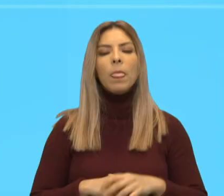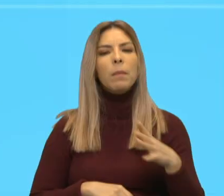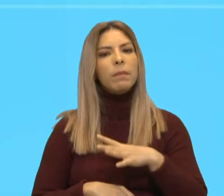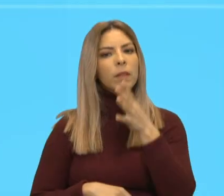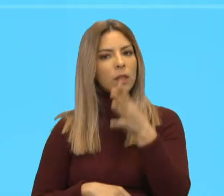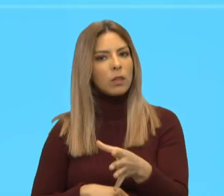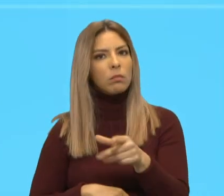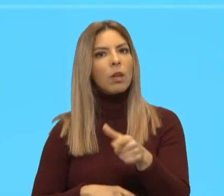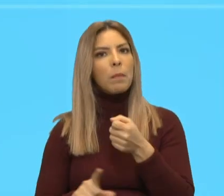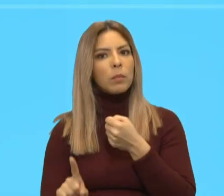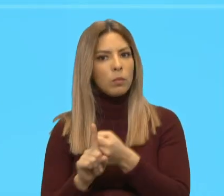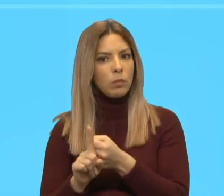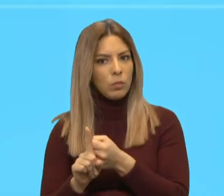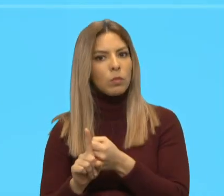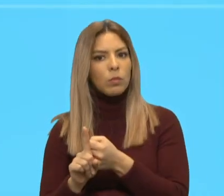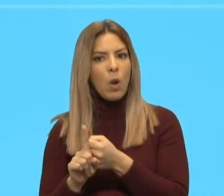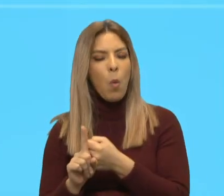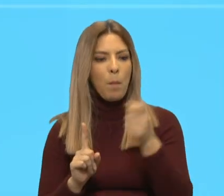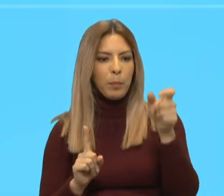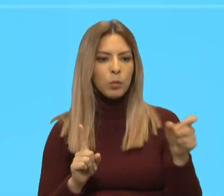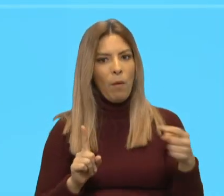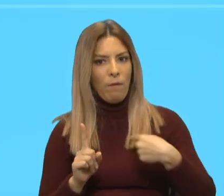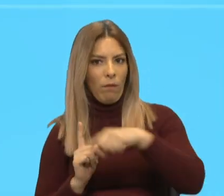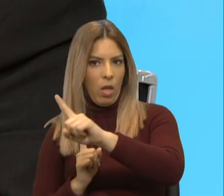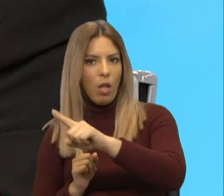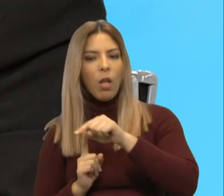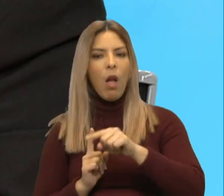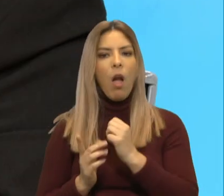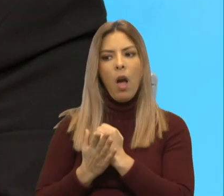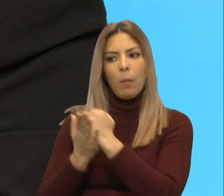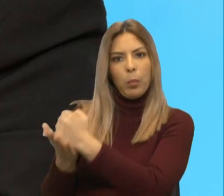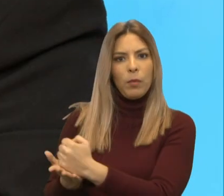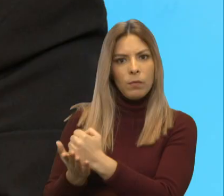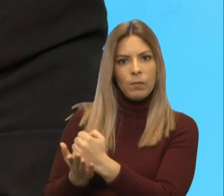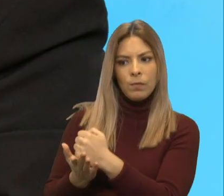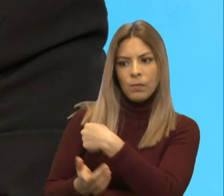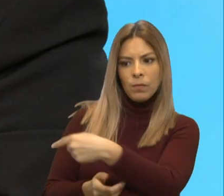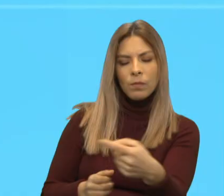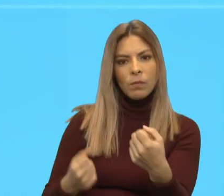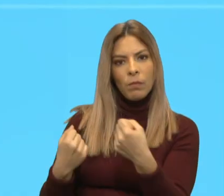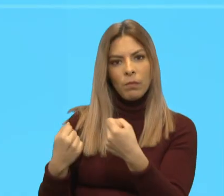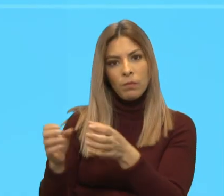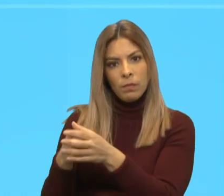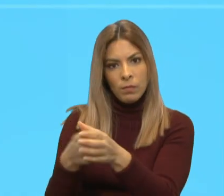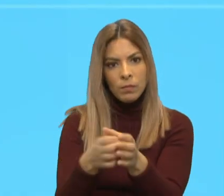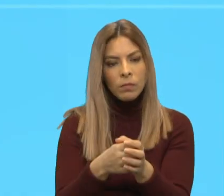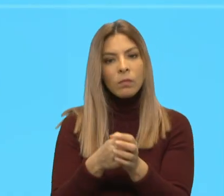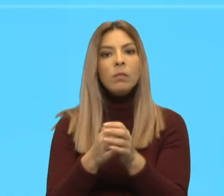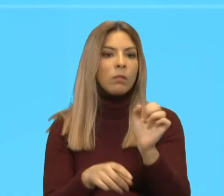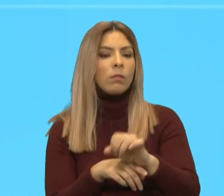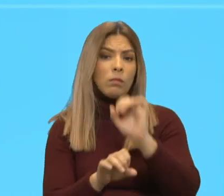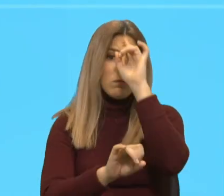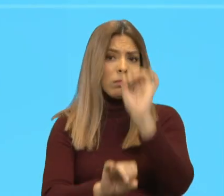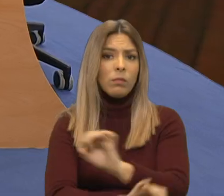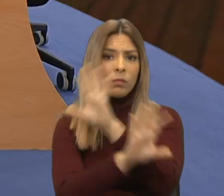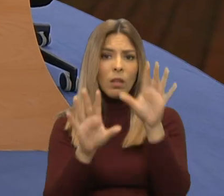dos missionários da Consolata a que pertence, que acredito que sejam também um suporte para toda essa atividade missionária na Diocese de Tete. Sem dúvida, este ano